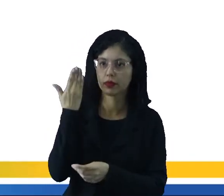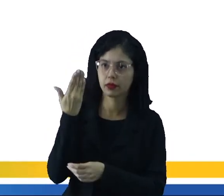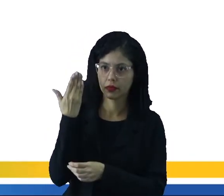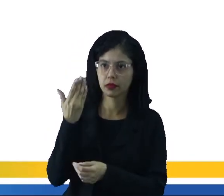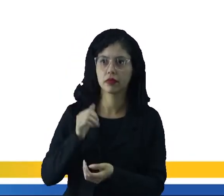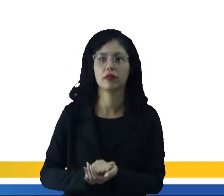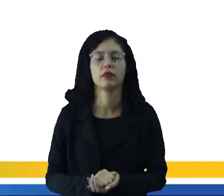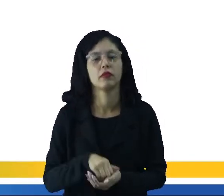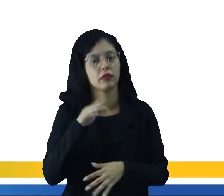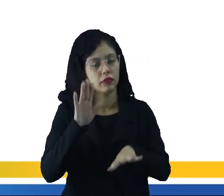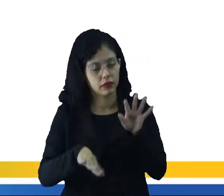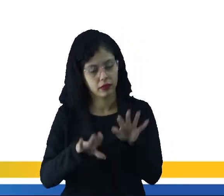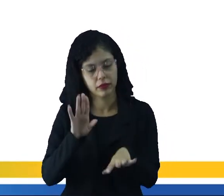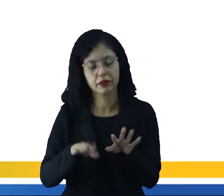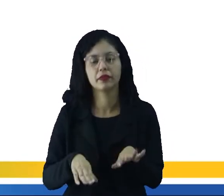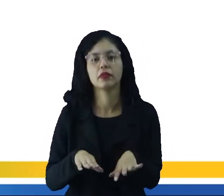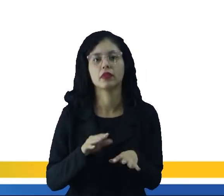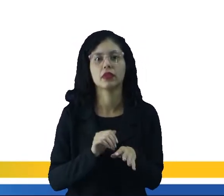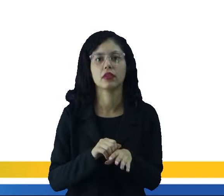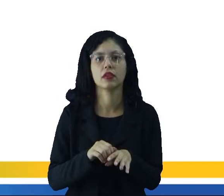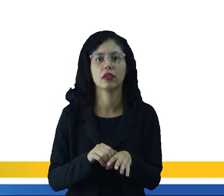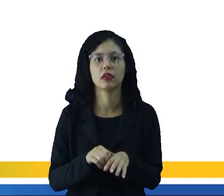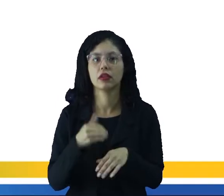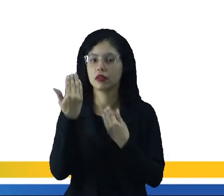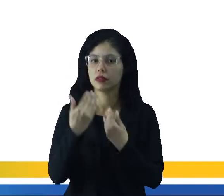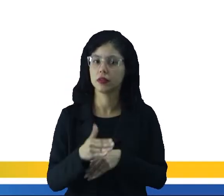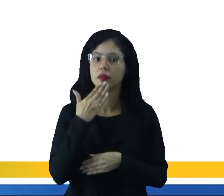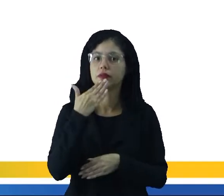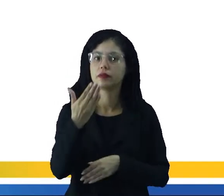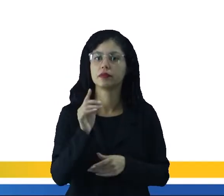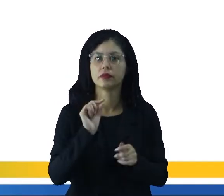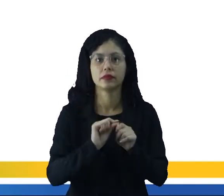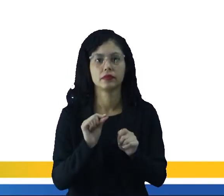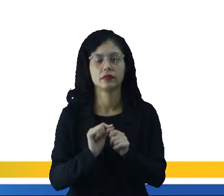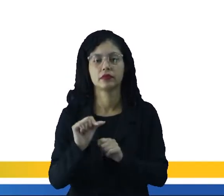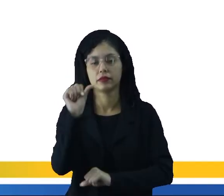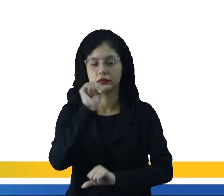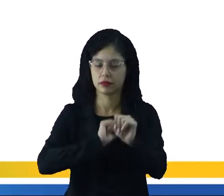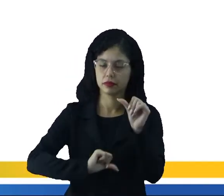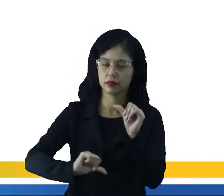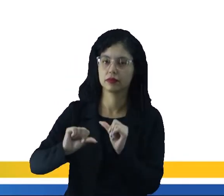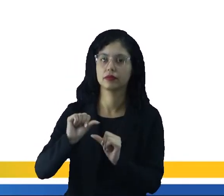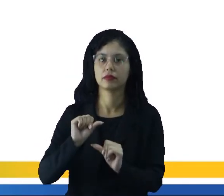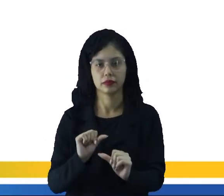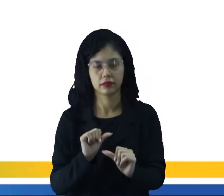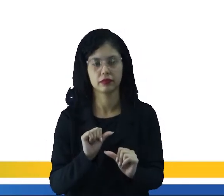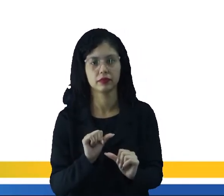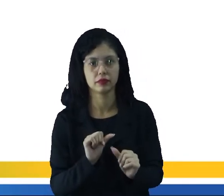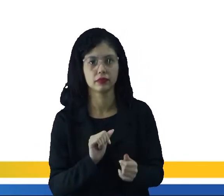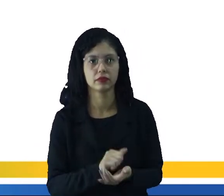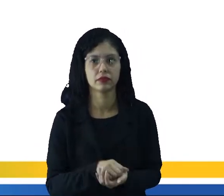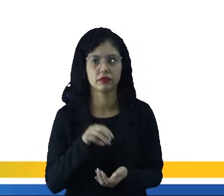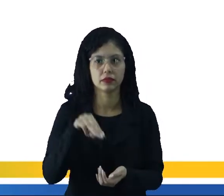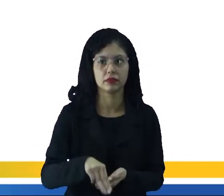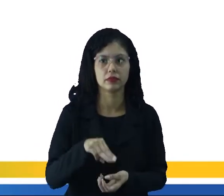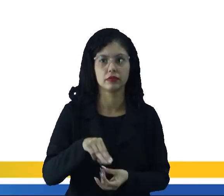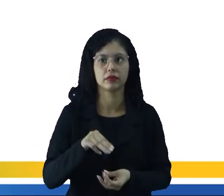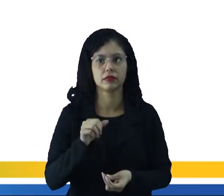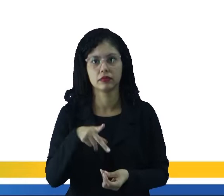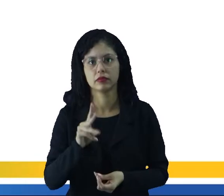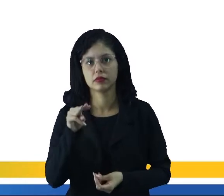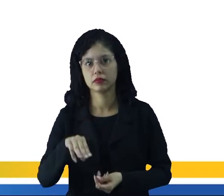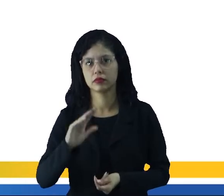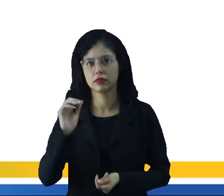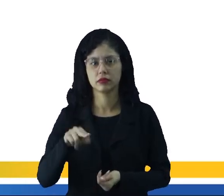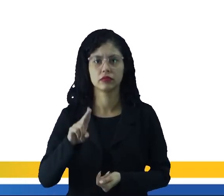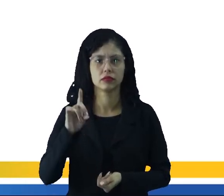anteriormente, muitas das vezes nas provas é pedido também que faça essa transformação de metro ou